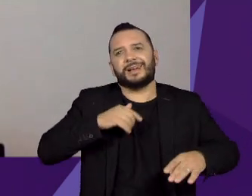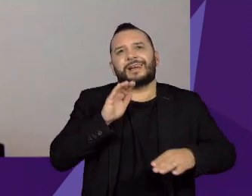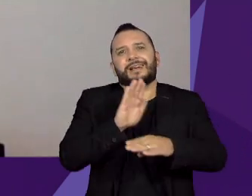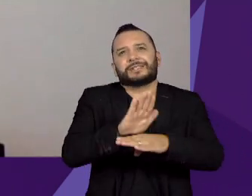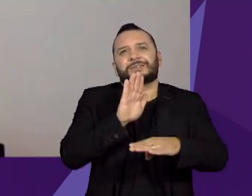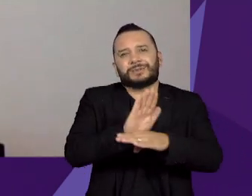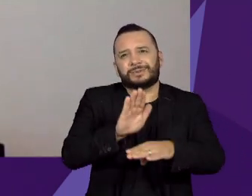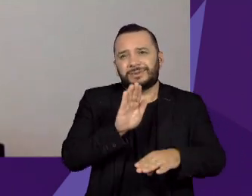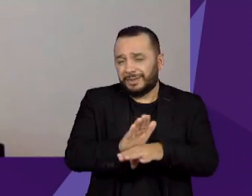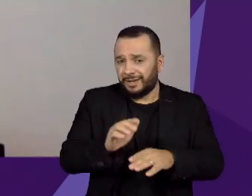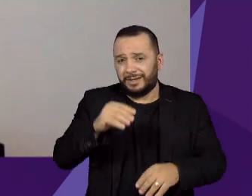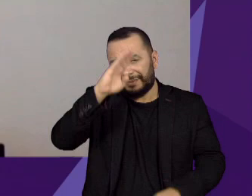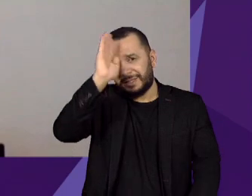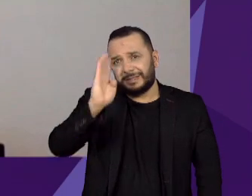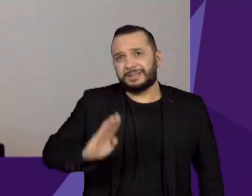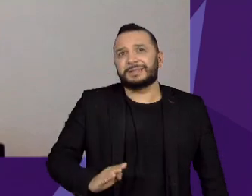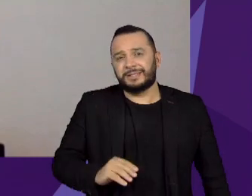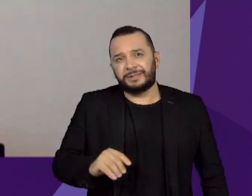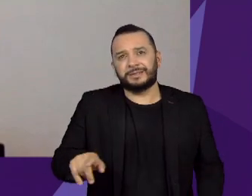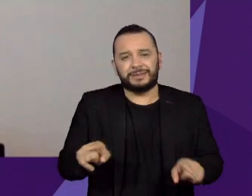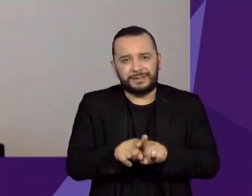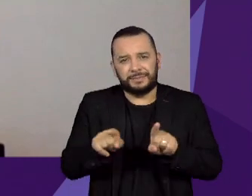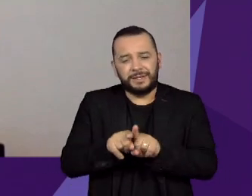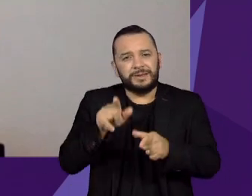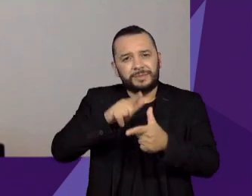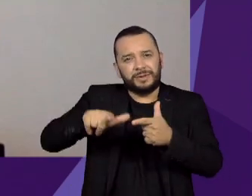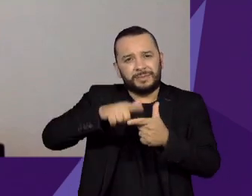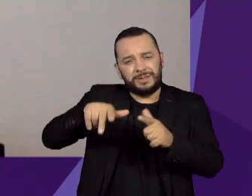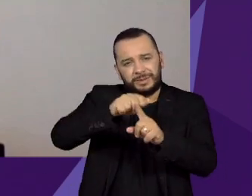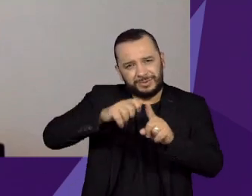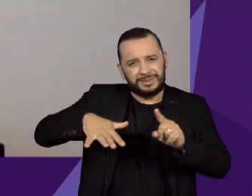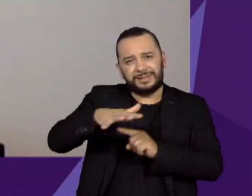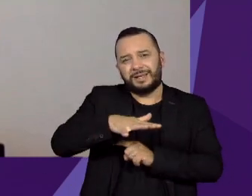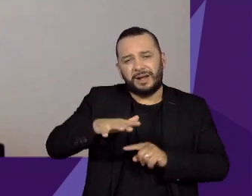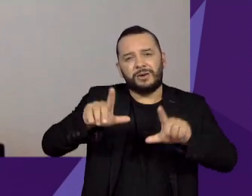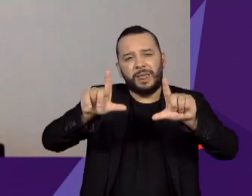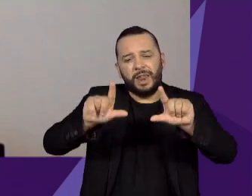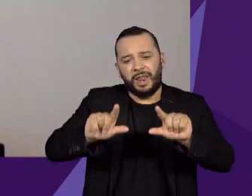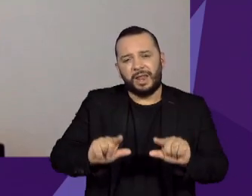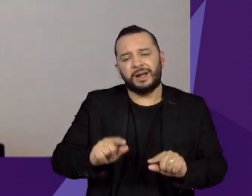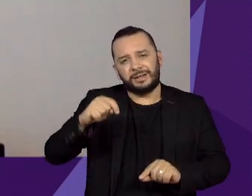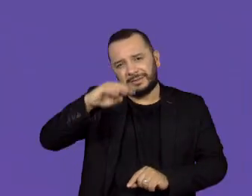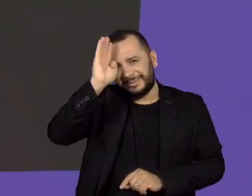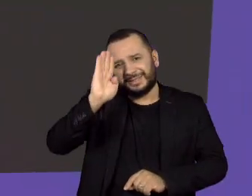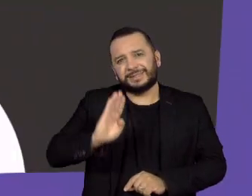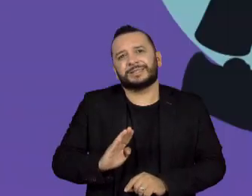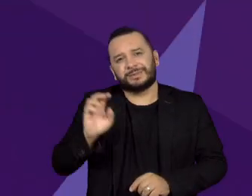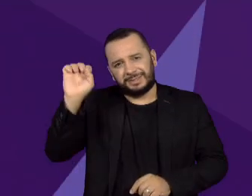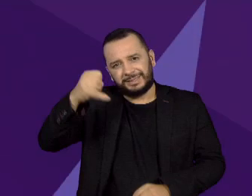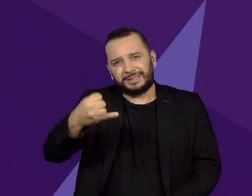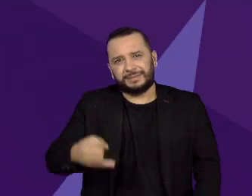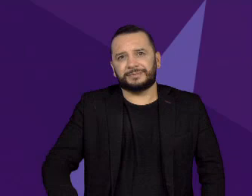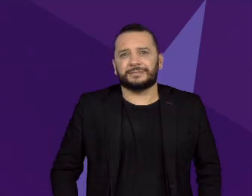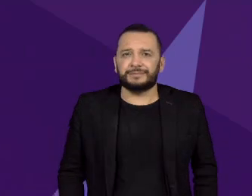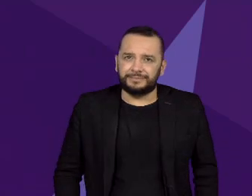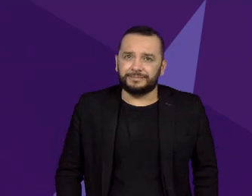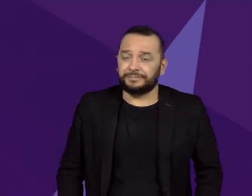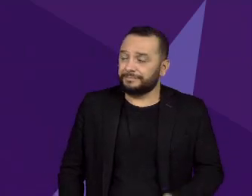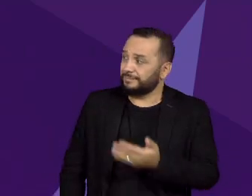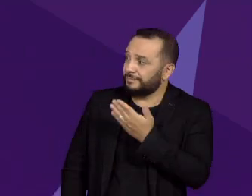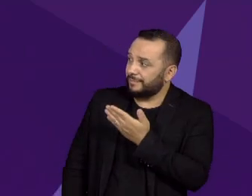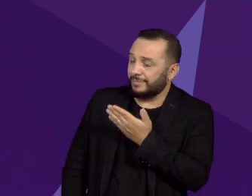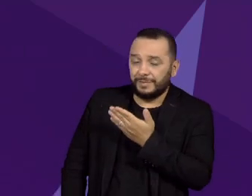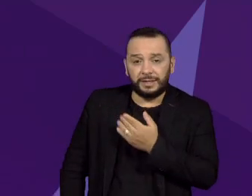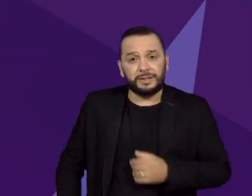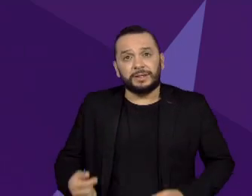quitar jamais, mas amenizar essa dívida social absurda do Brasil com os brasileiros. Diário de isolamento. Hoje faz